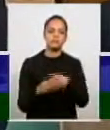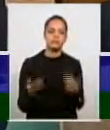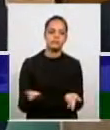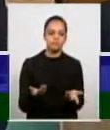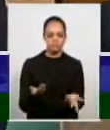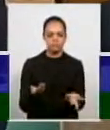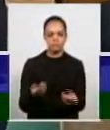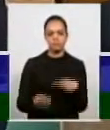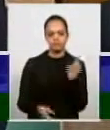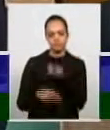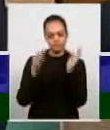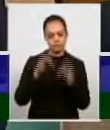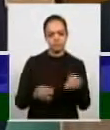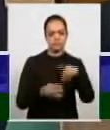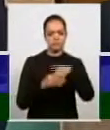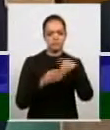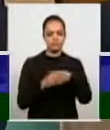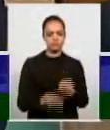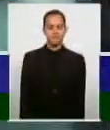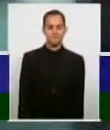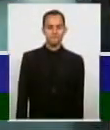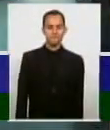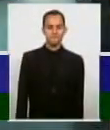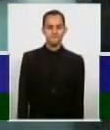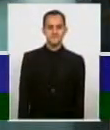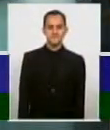Votação. Vamos encerrar a votação.